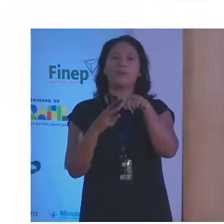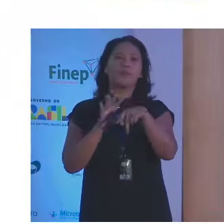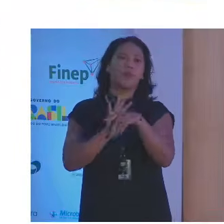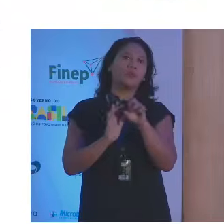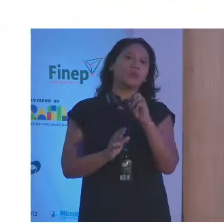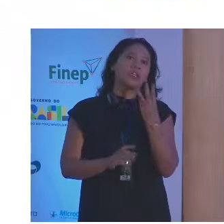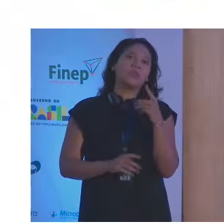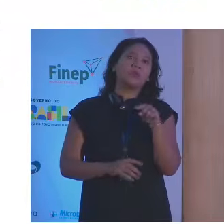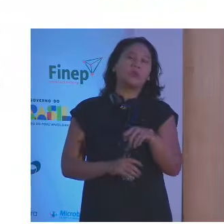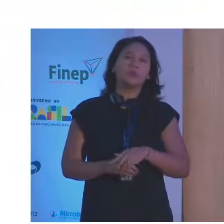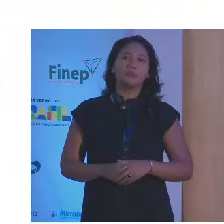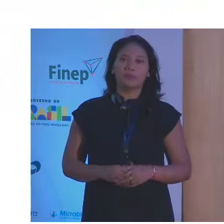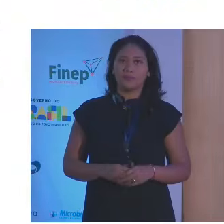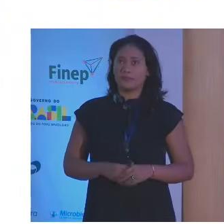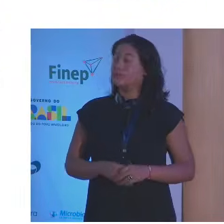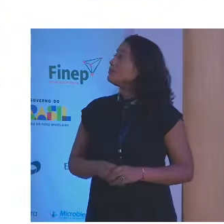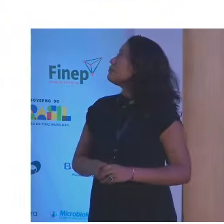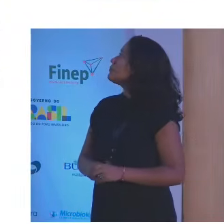mar.